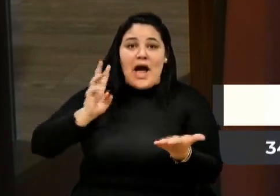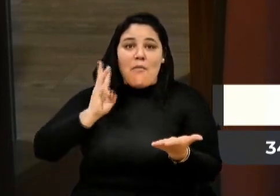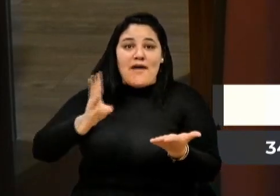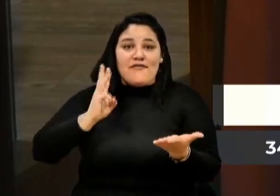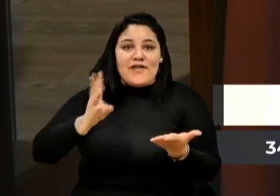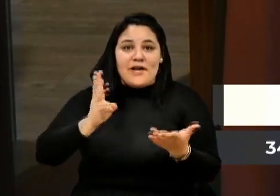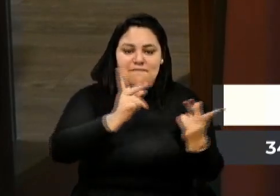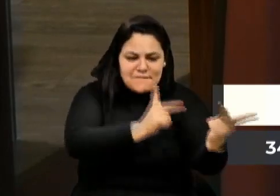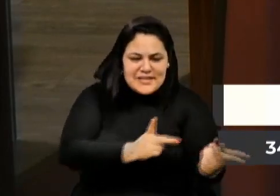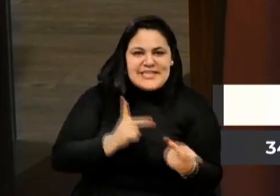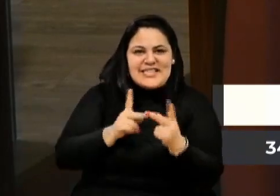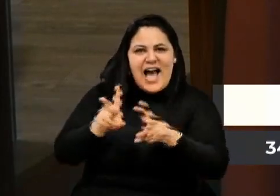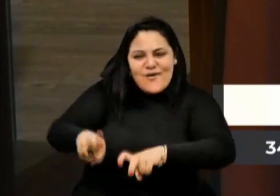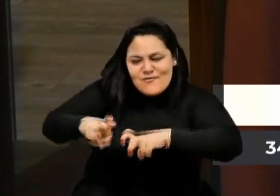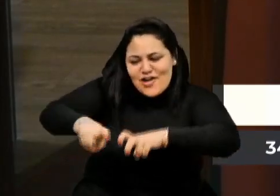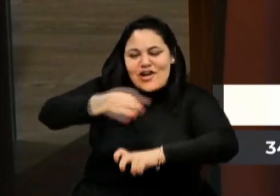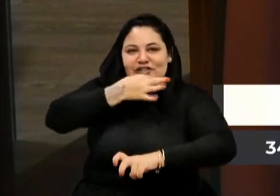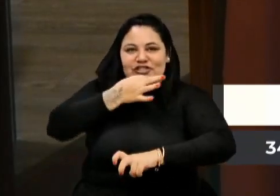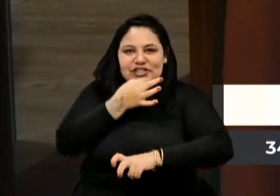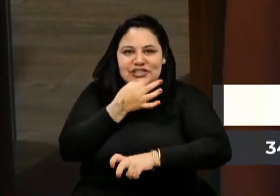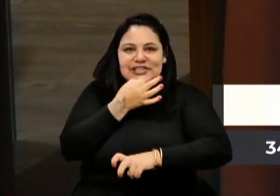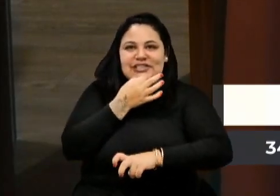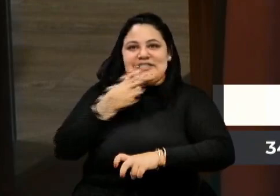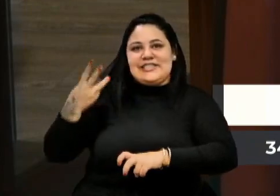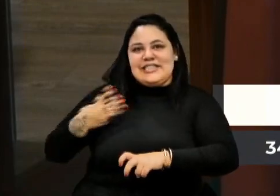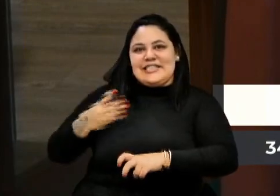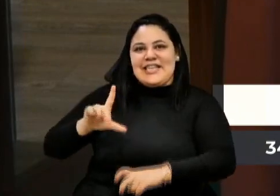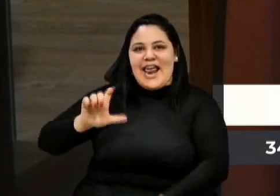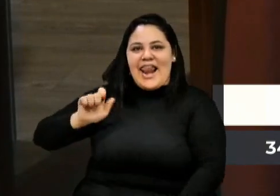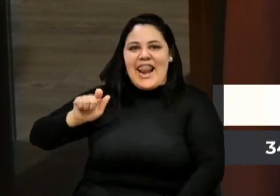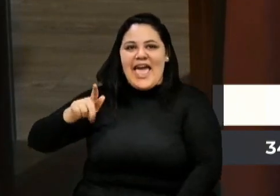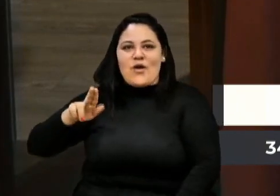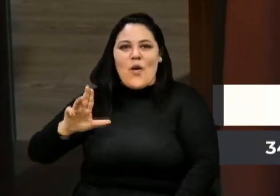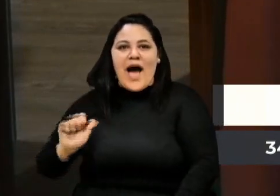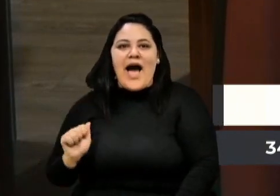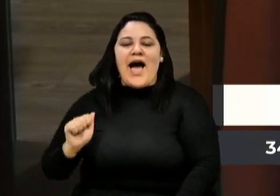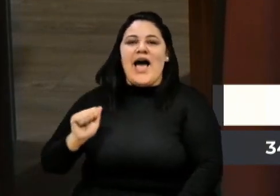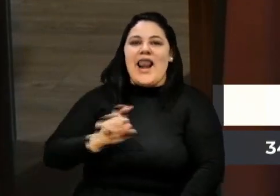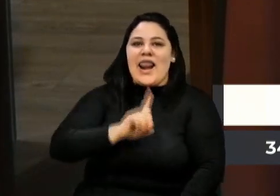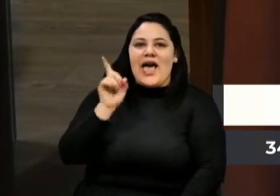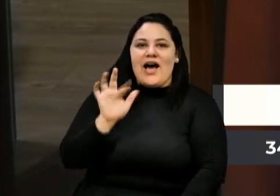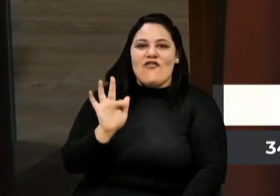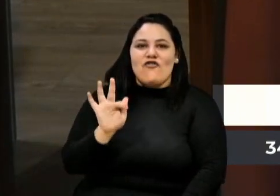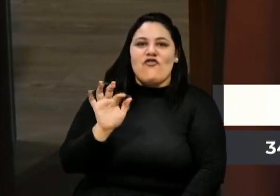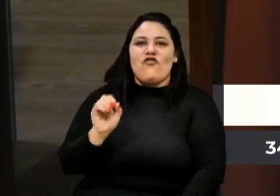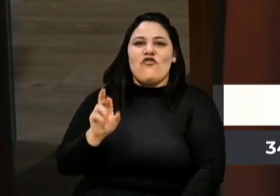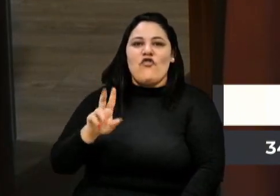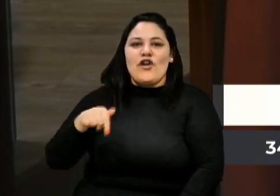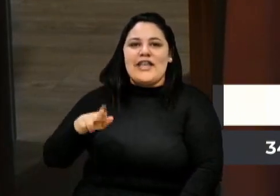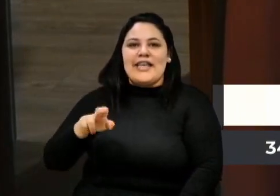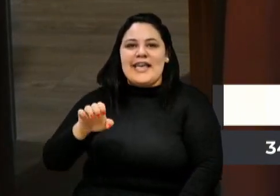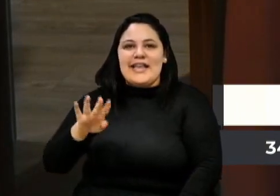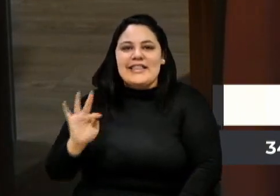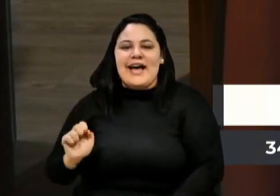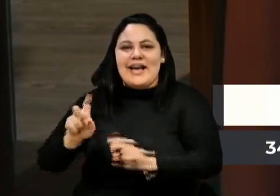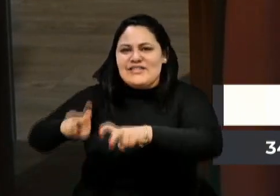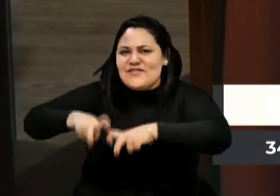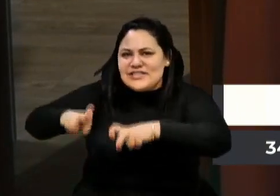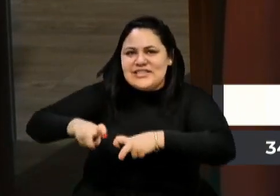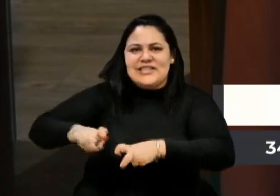do Sul, Terceira Légua, Forqueta, Fazenda Souza, para conhecer todos os demais atrativos. Então, a gente